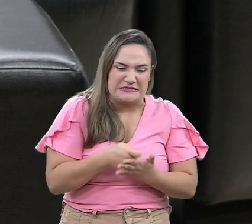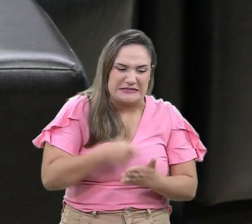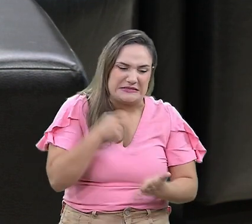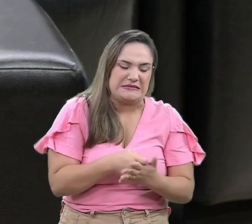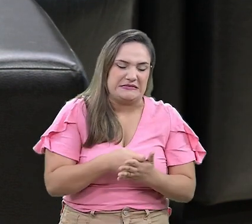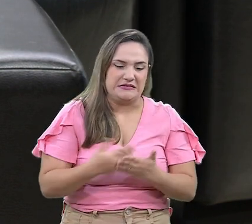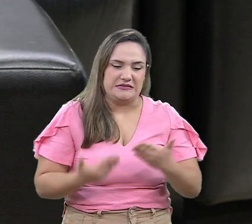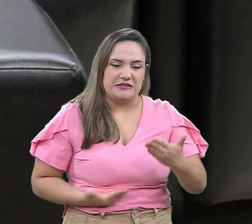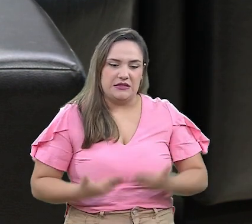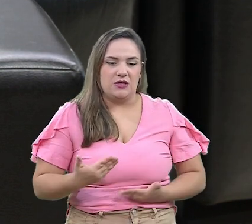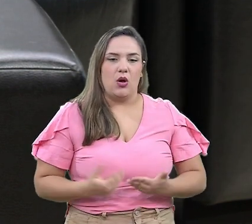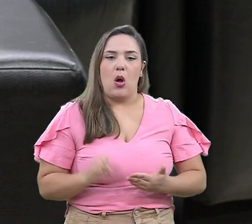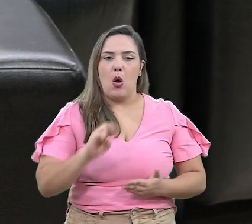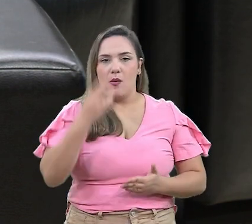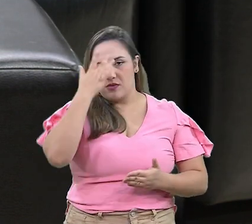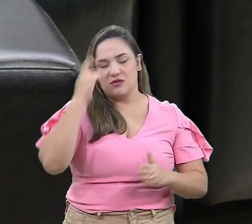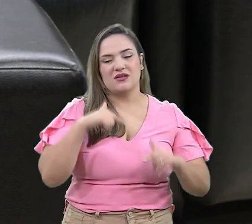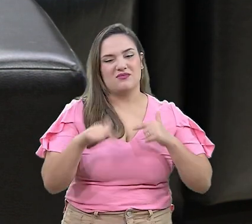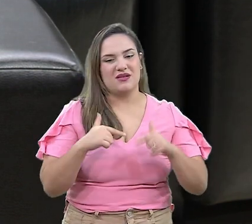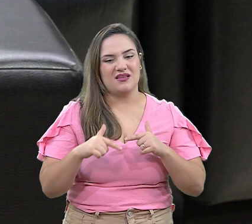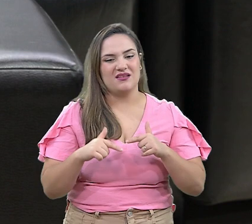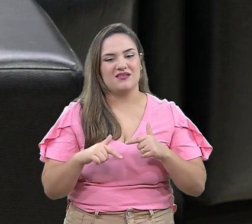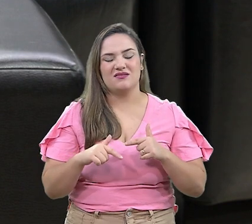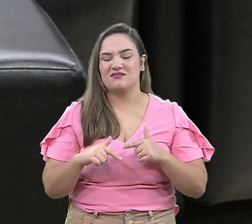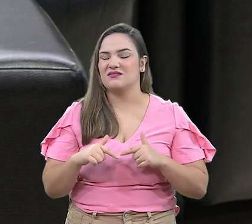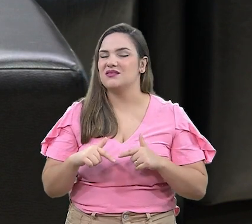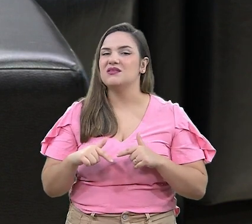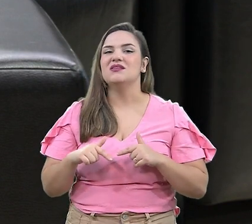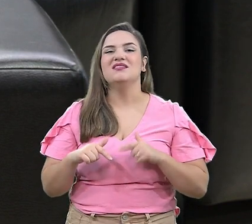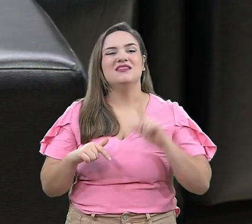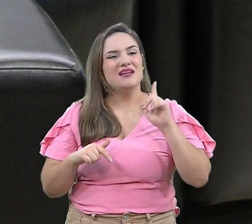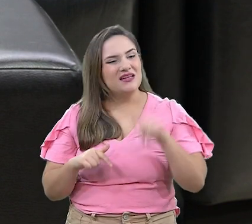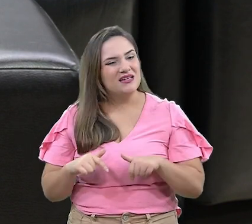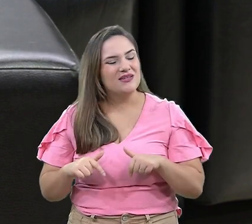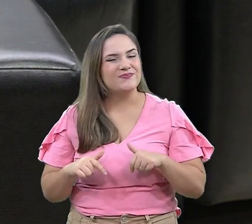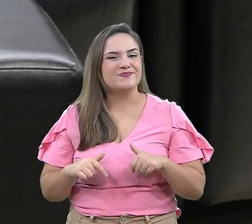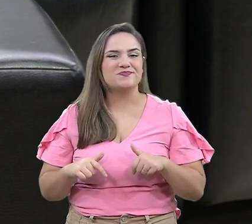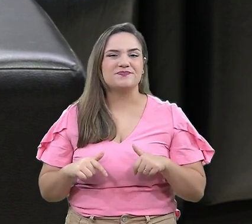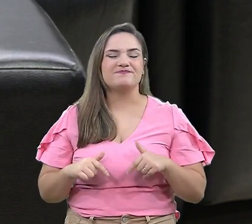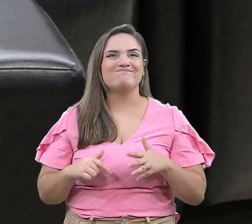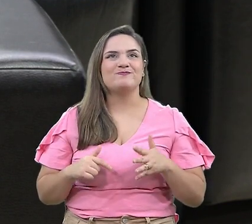servidores ou dos seus colaboradores uma atuação